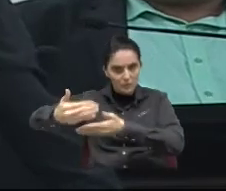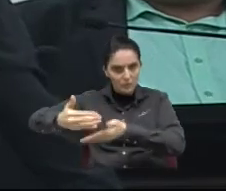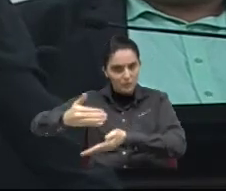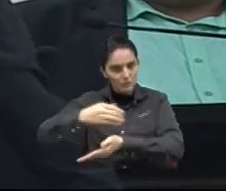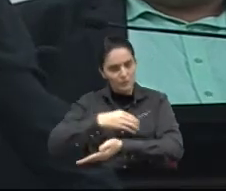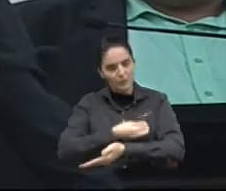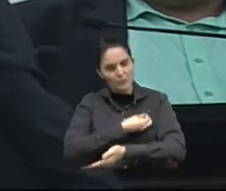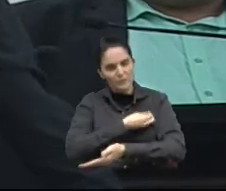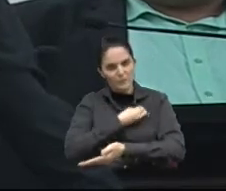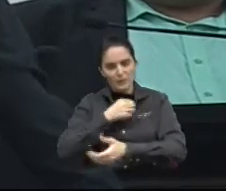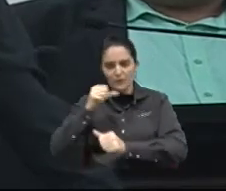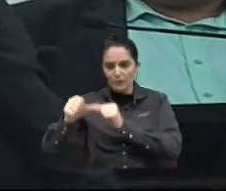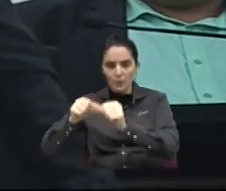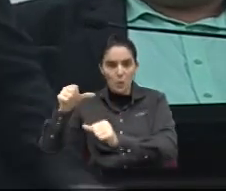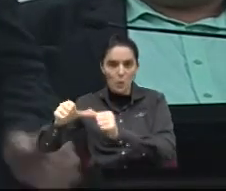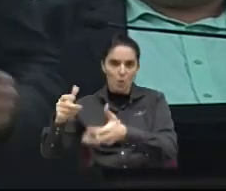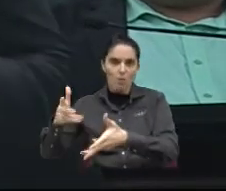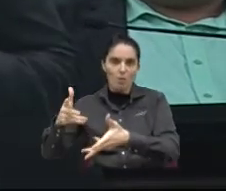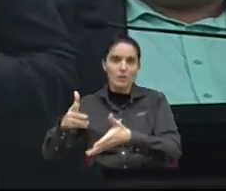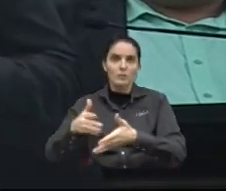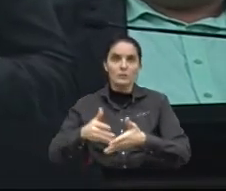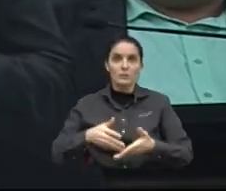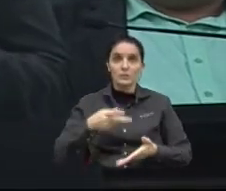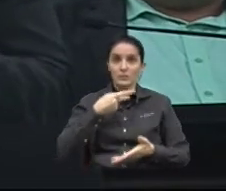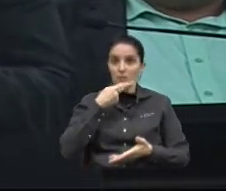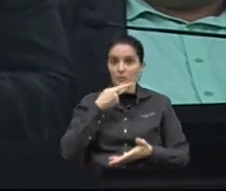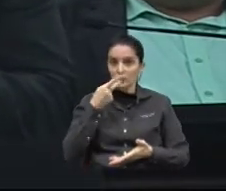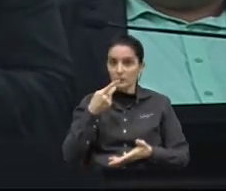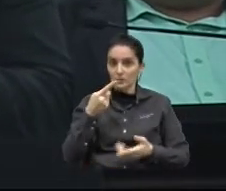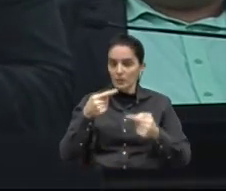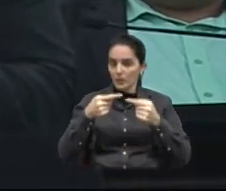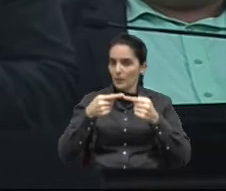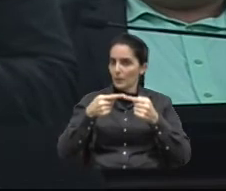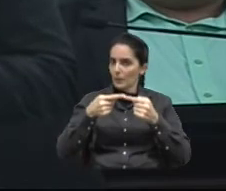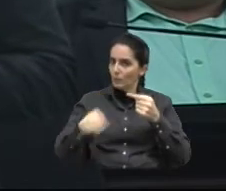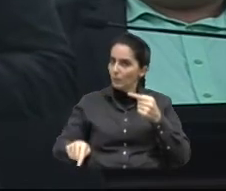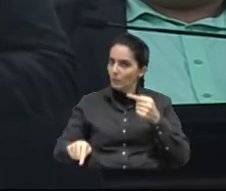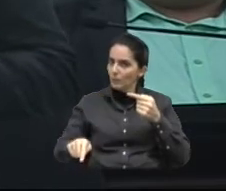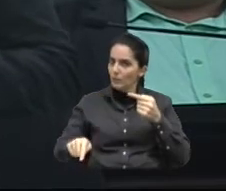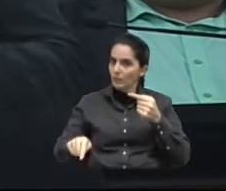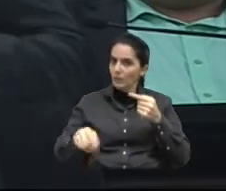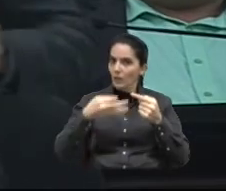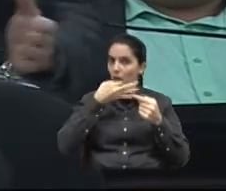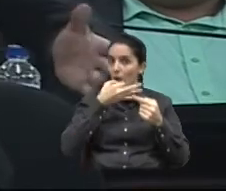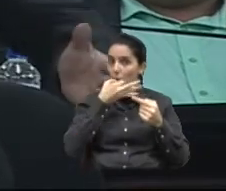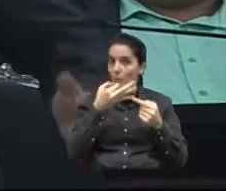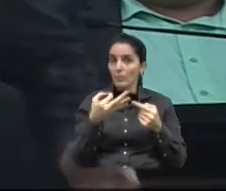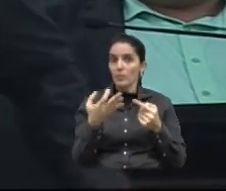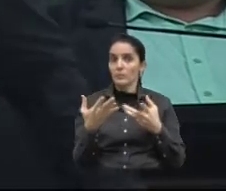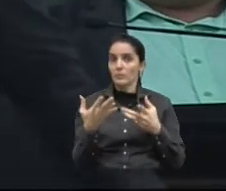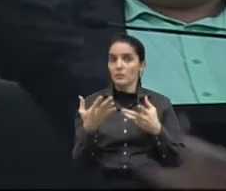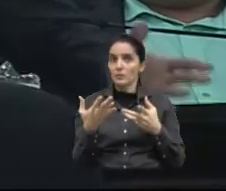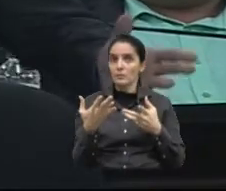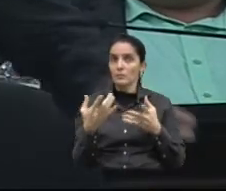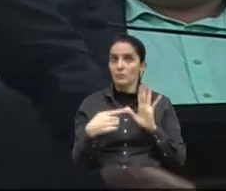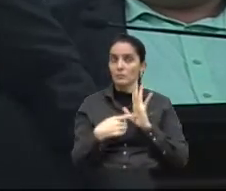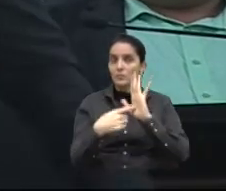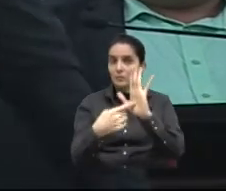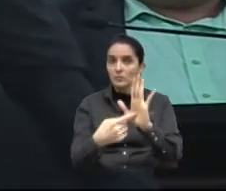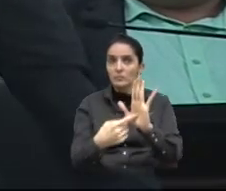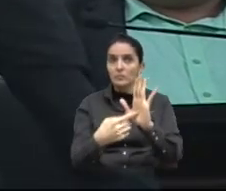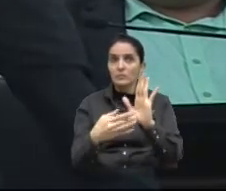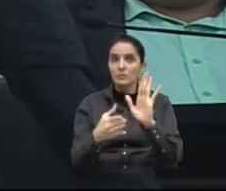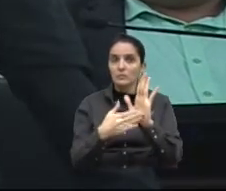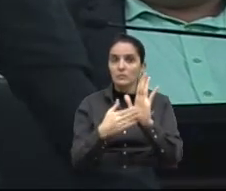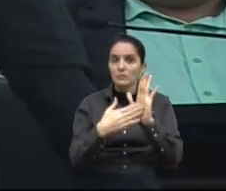sexual nós estamos aqui dizendo que nós discordamos daquilo que é colocado daquilo que foi colocado